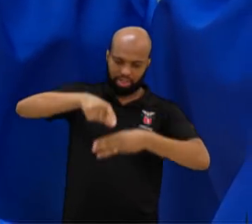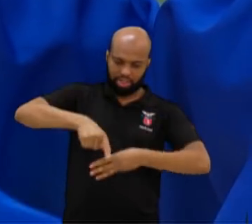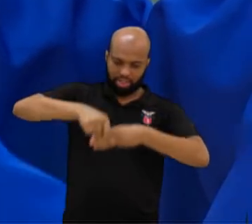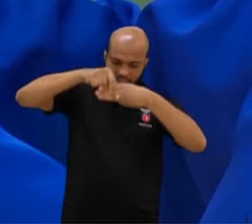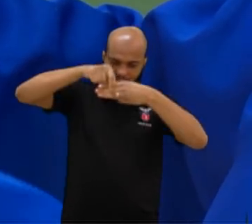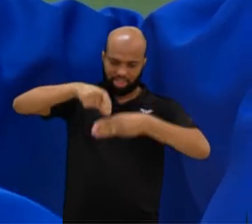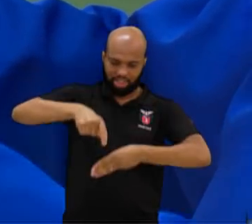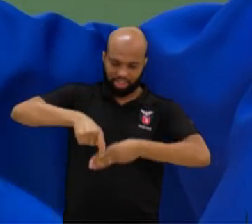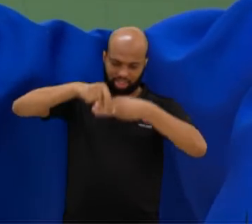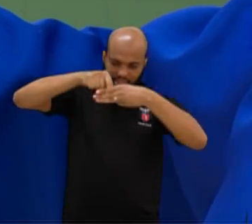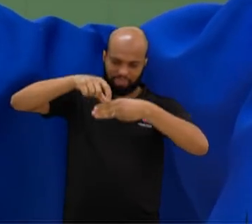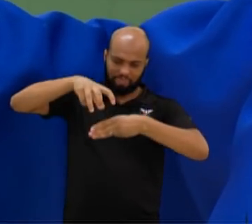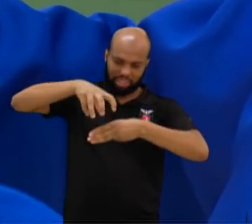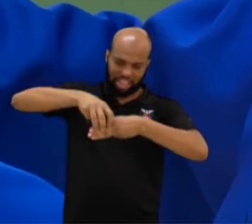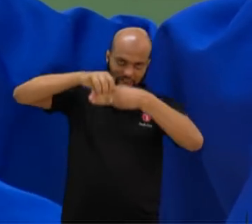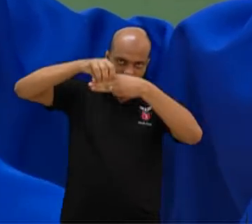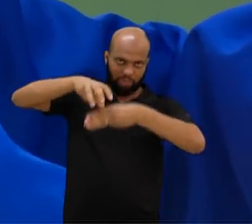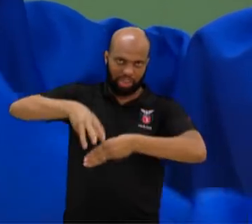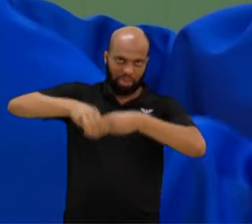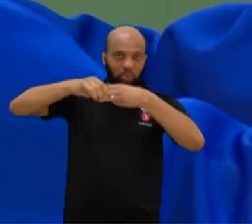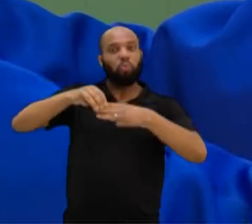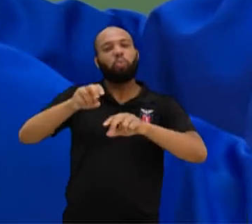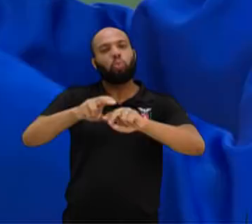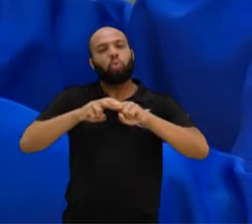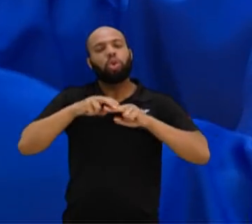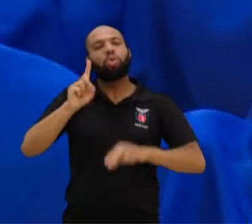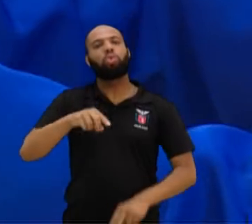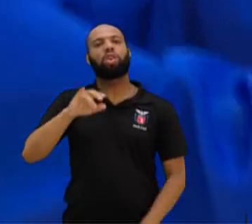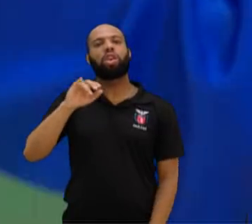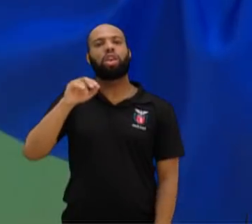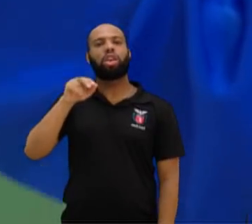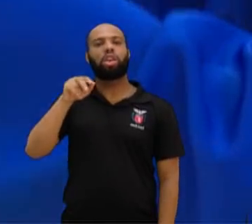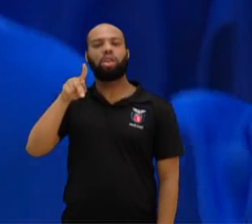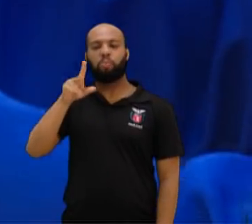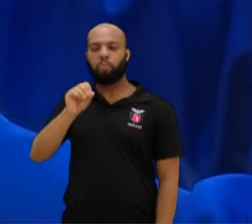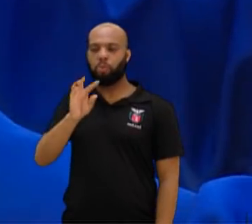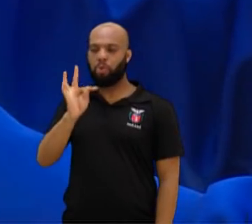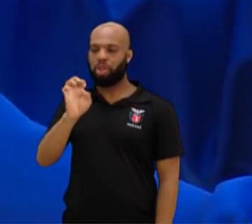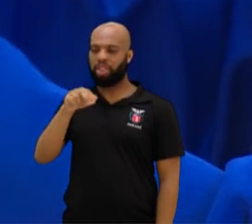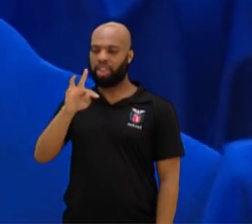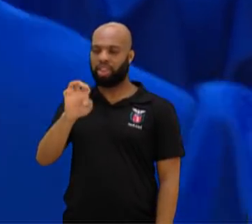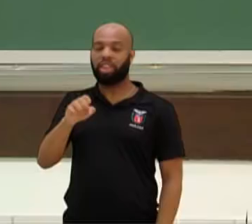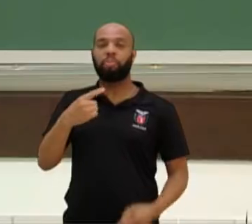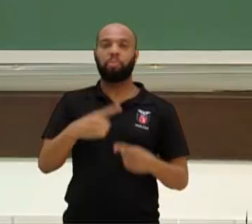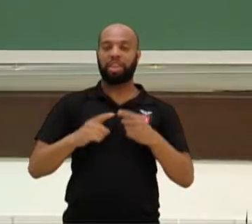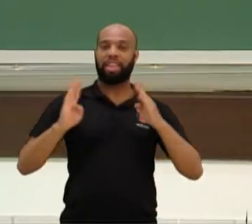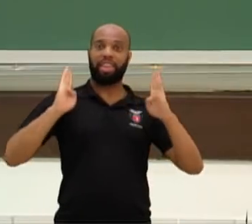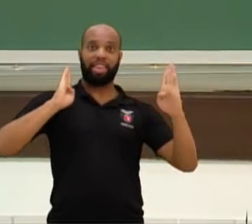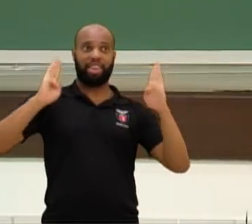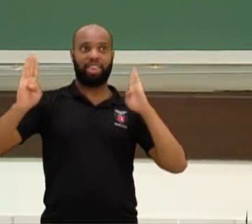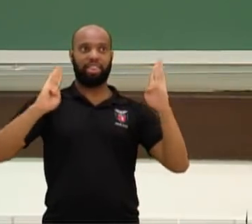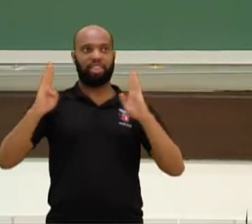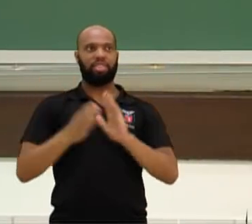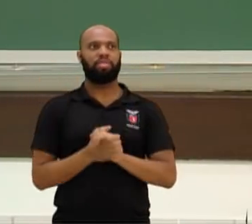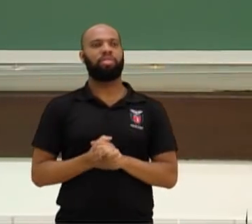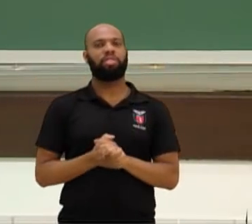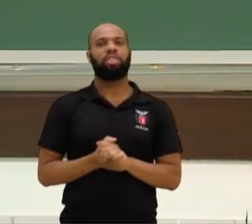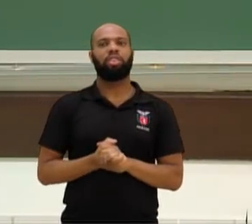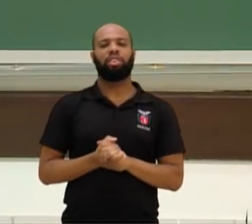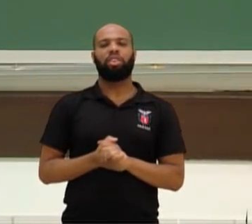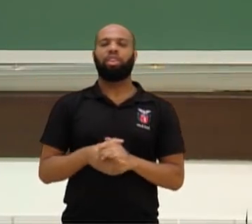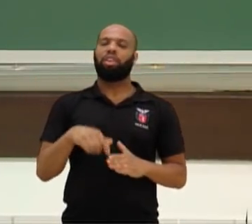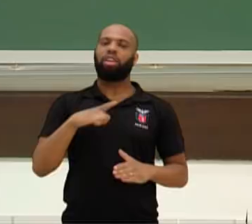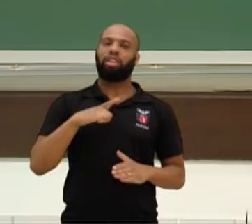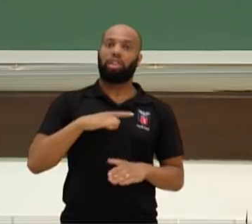alavanca interpotente, porque a força potente ela está entre o ponto